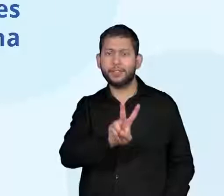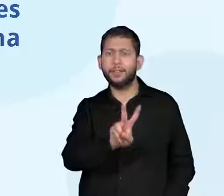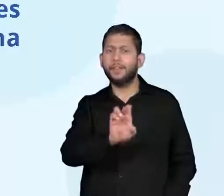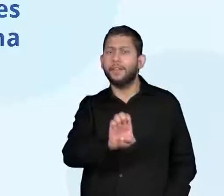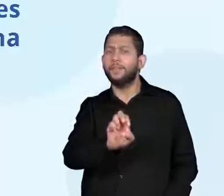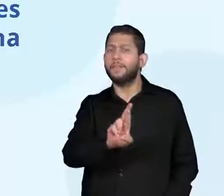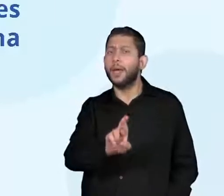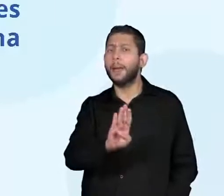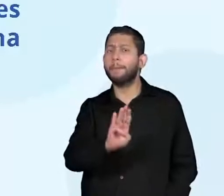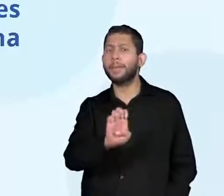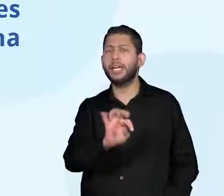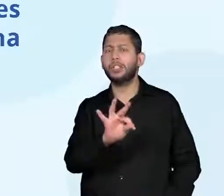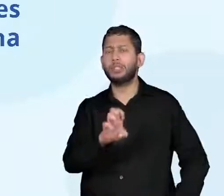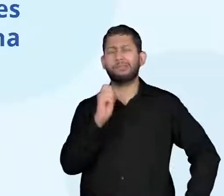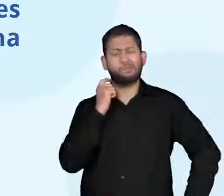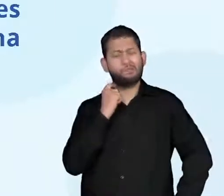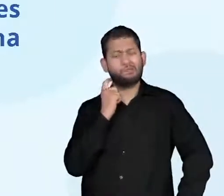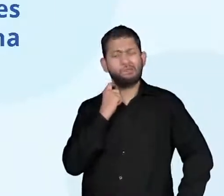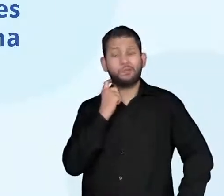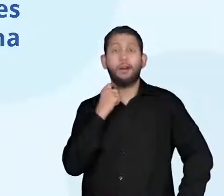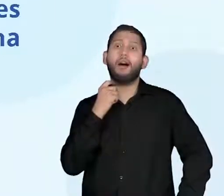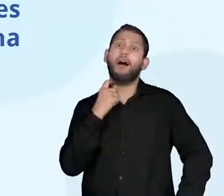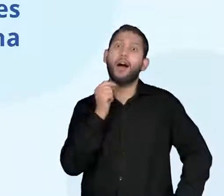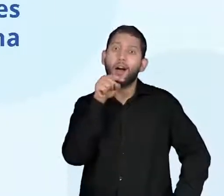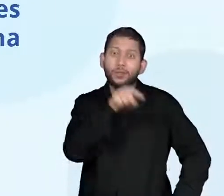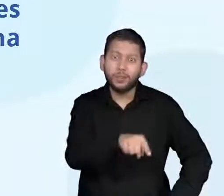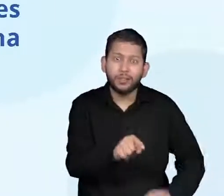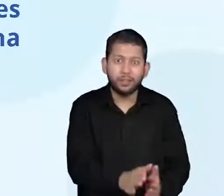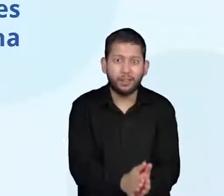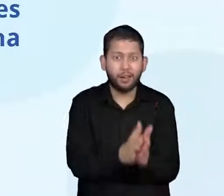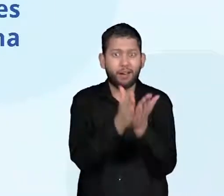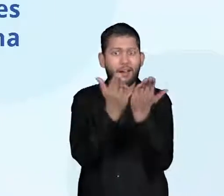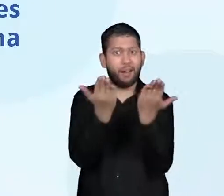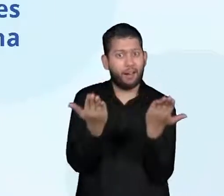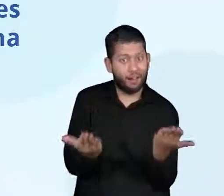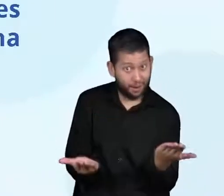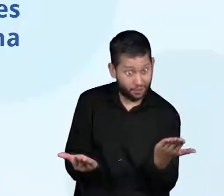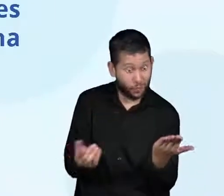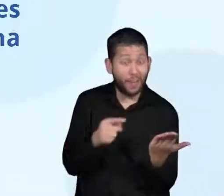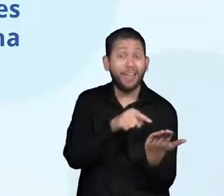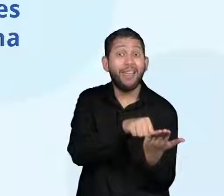Verbete é um texto escrito de caráter